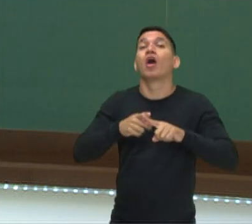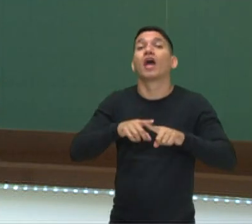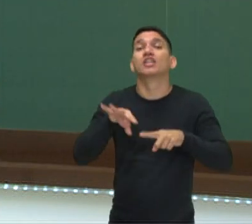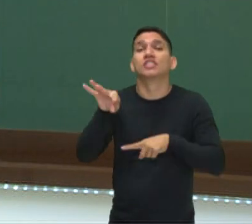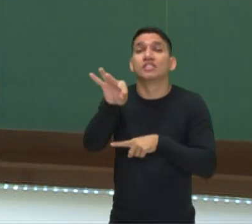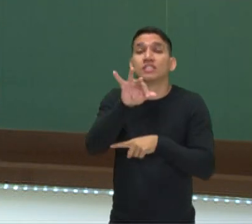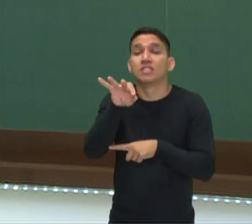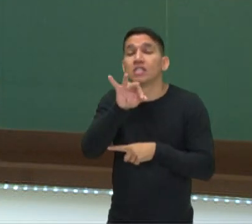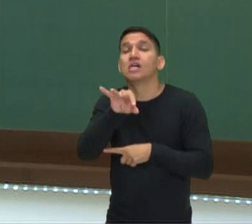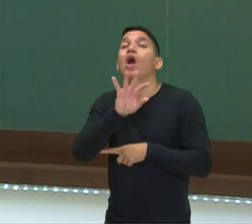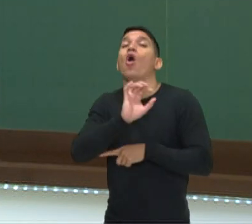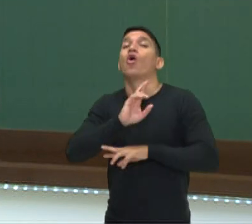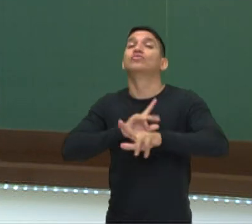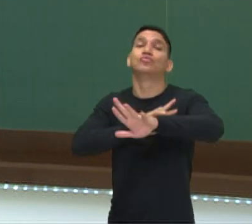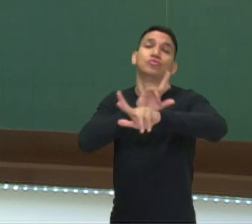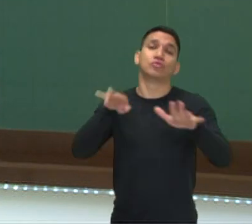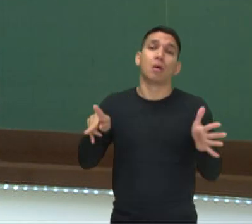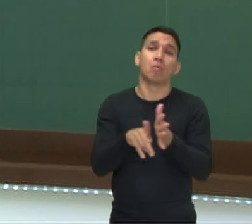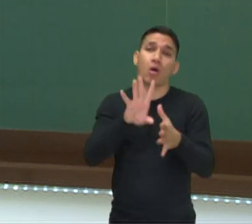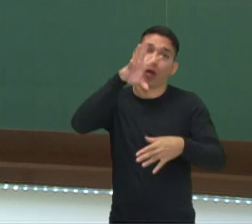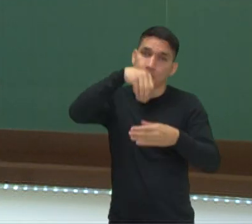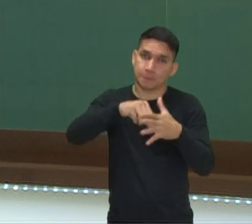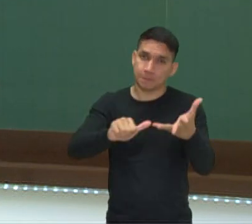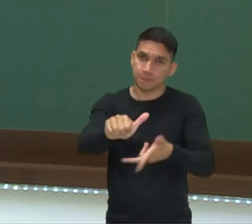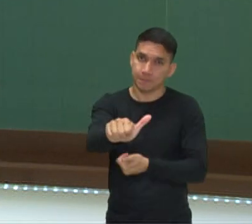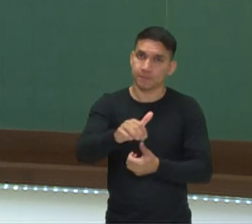que faz parte da composição aí dele.